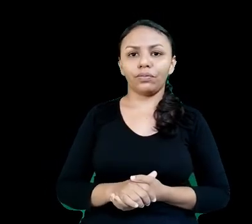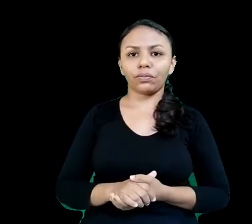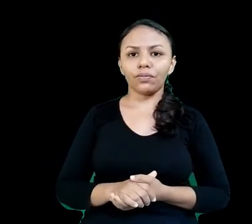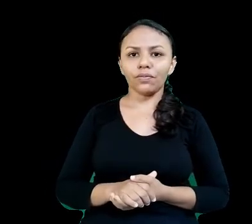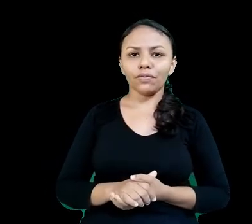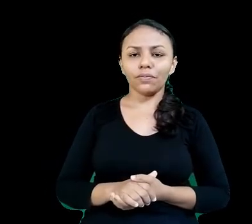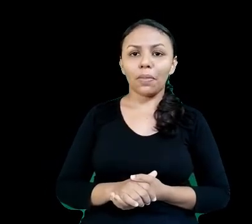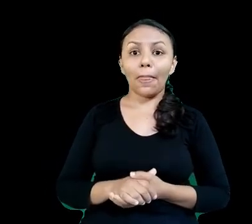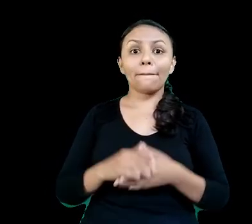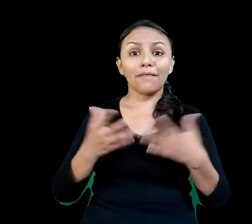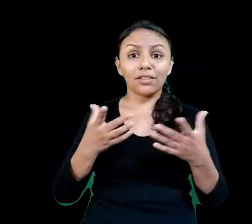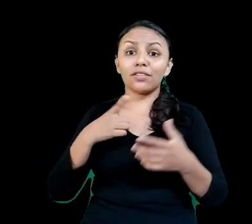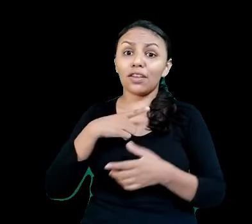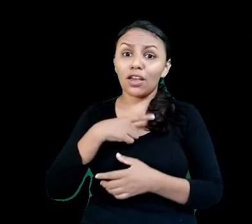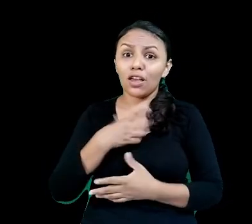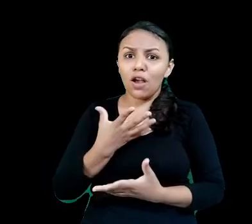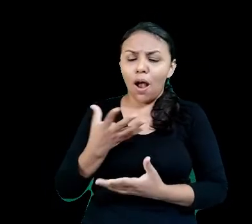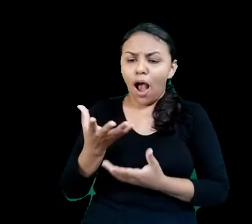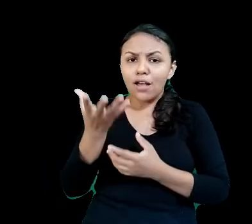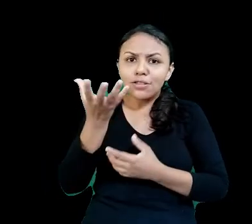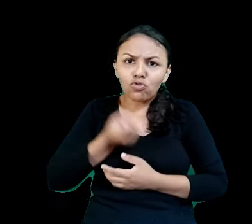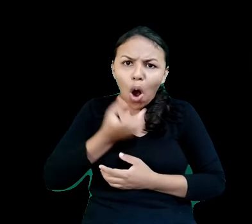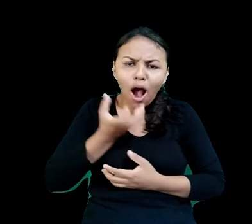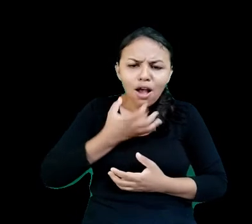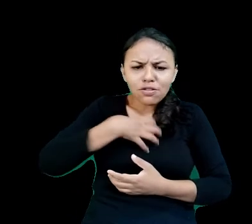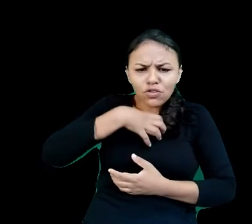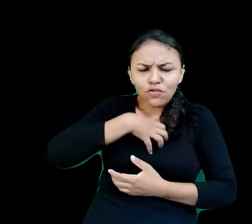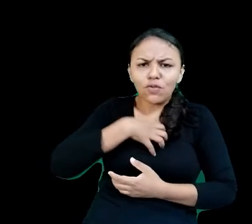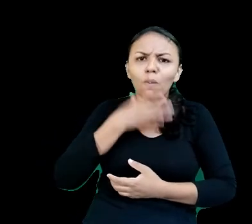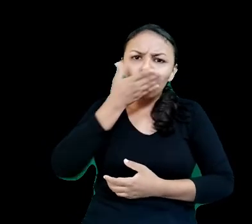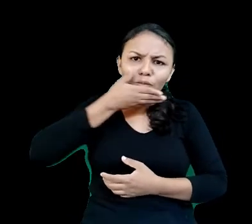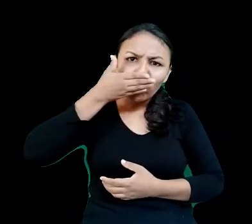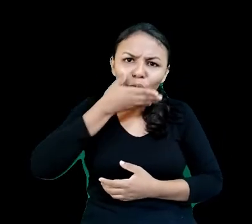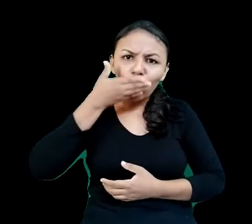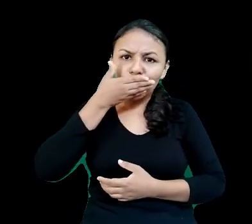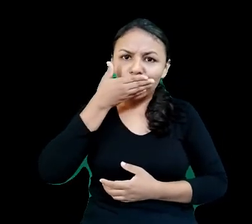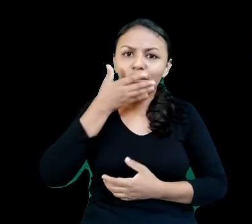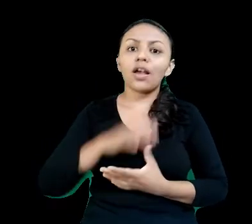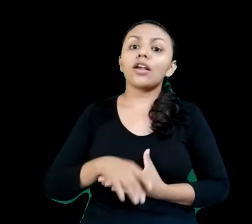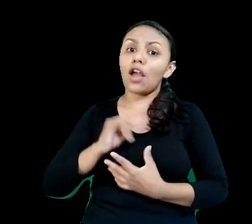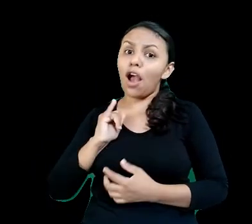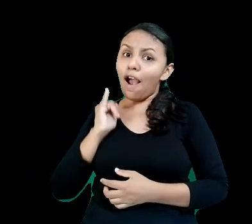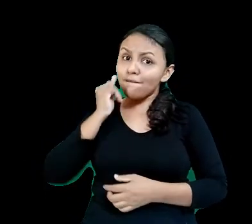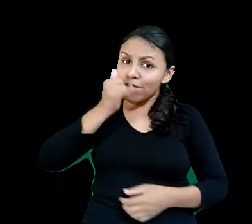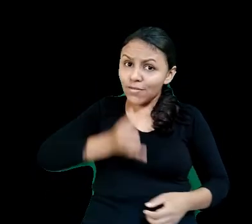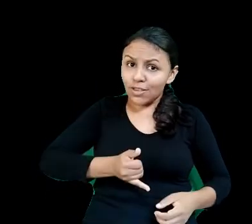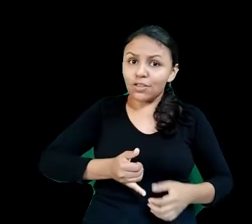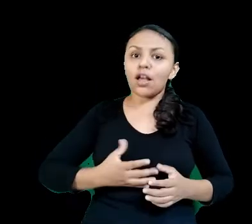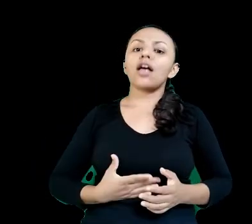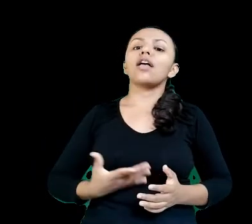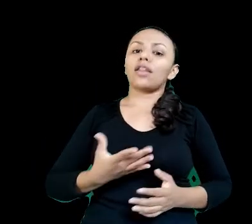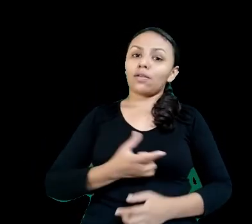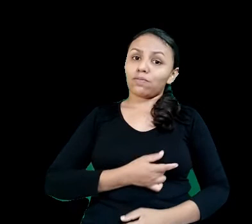aqui sensores ativados para o sabor doce, que vão sinalizar lá no